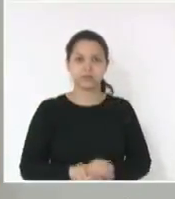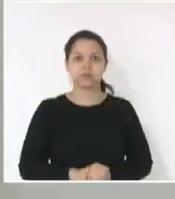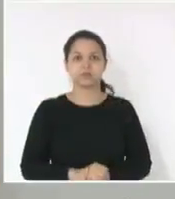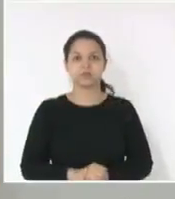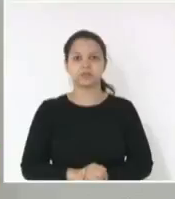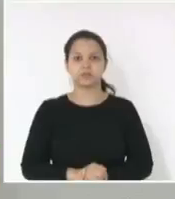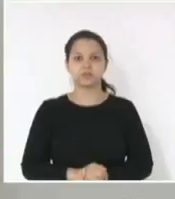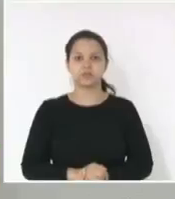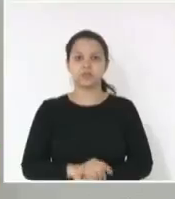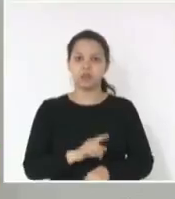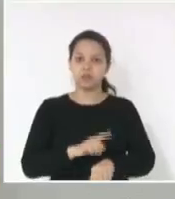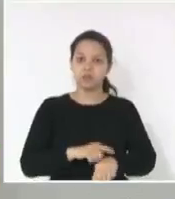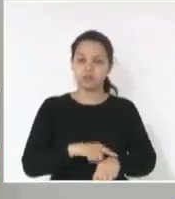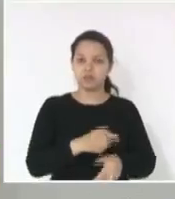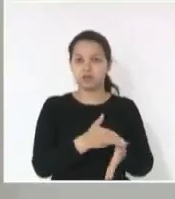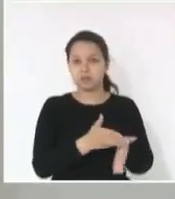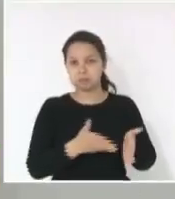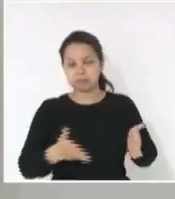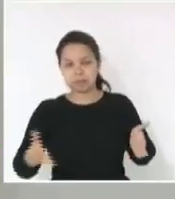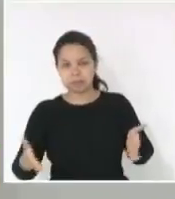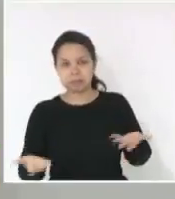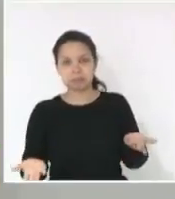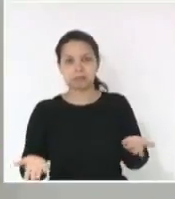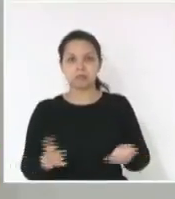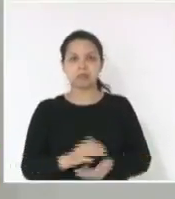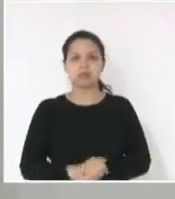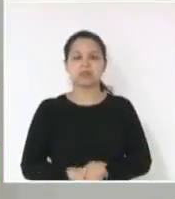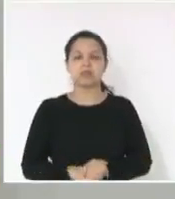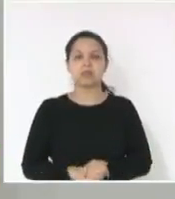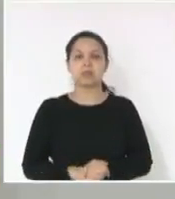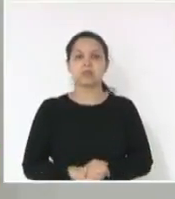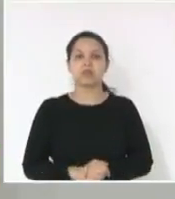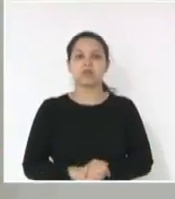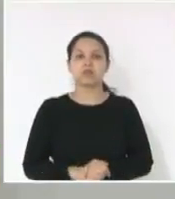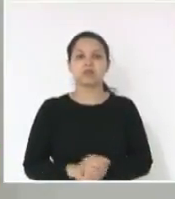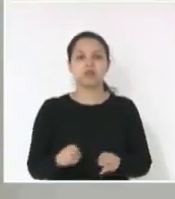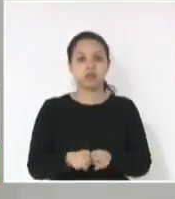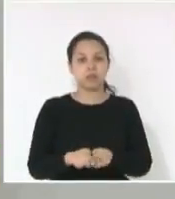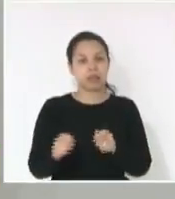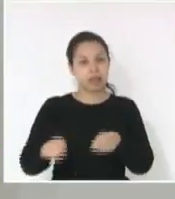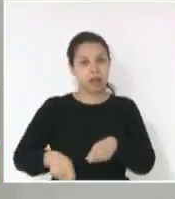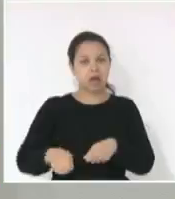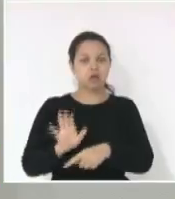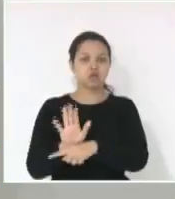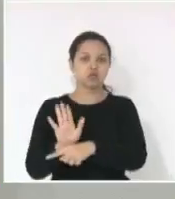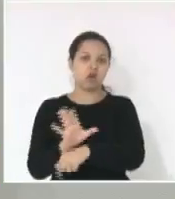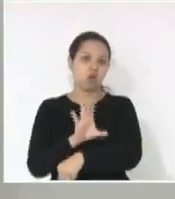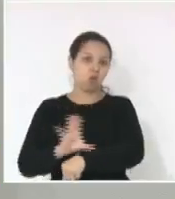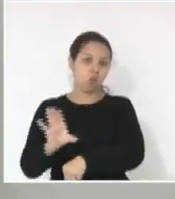de tempo, interstício, a realização de curso na academia,